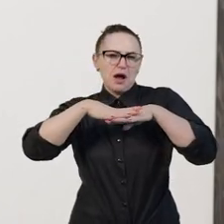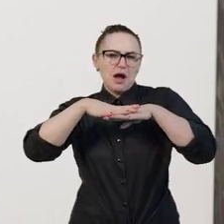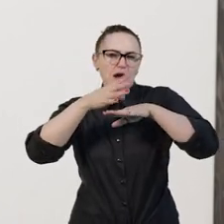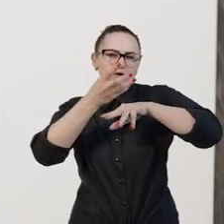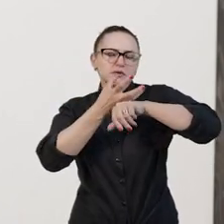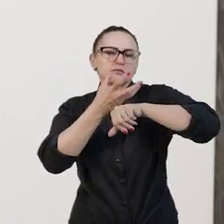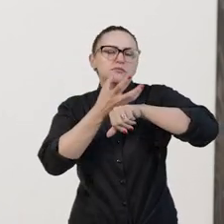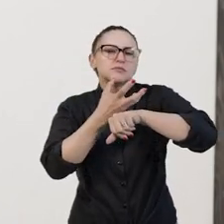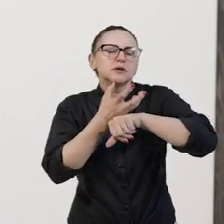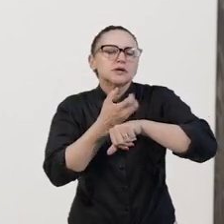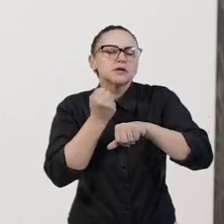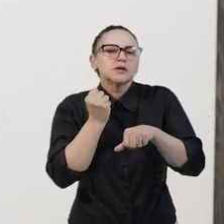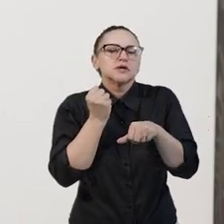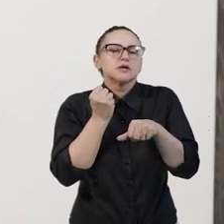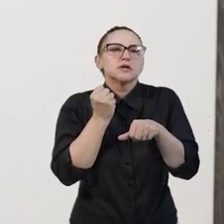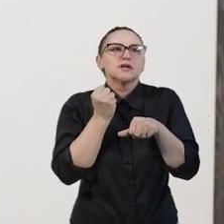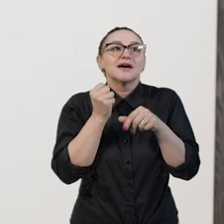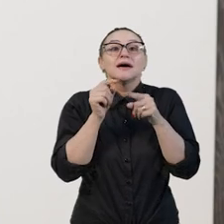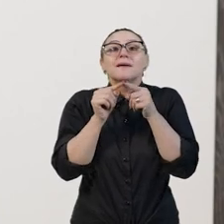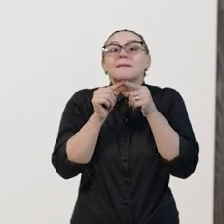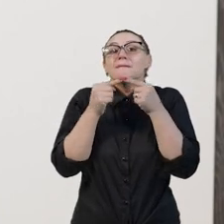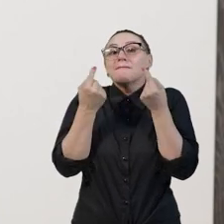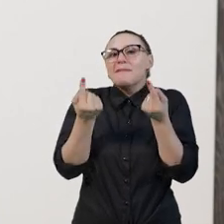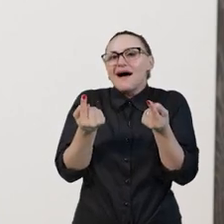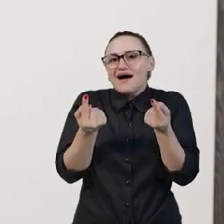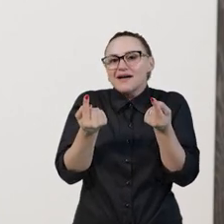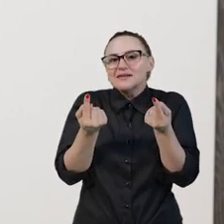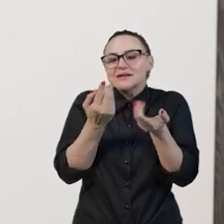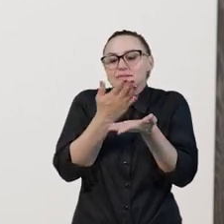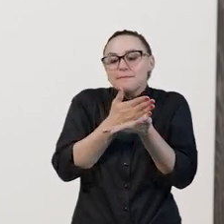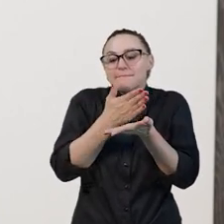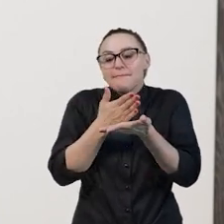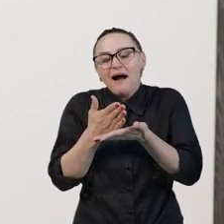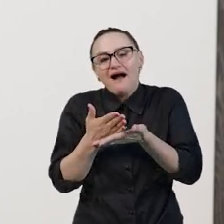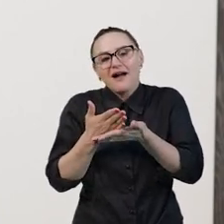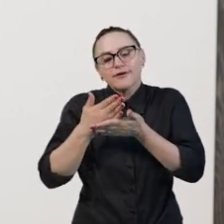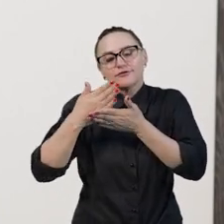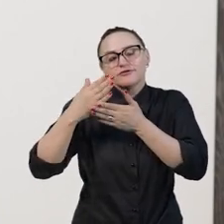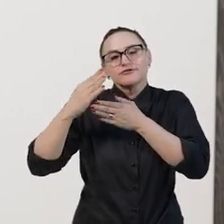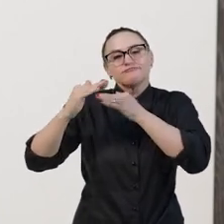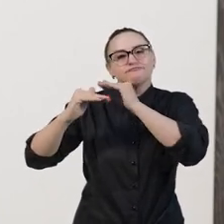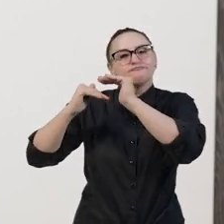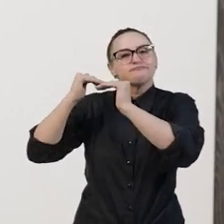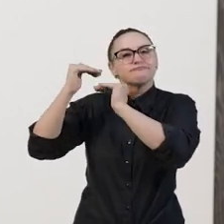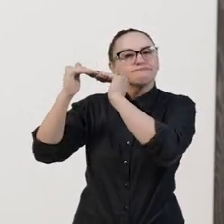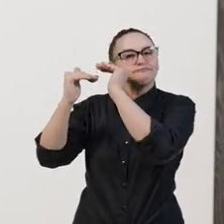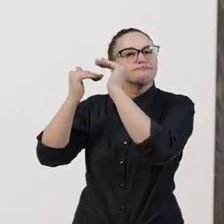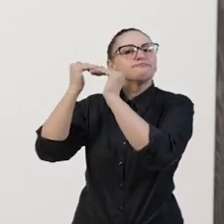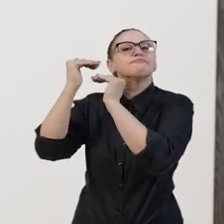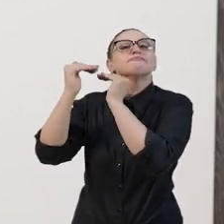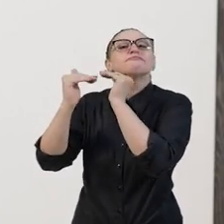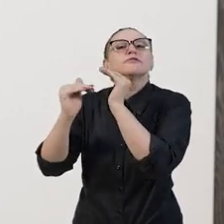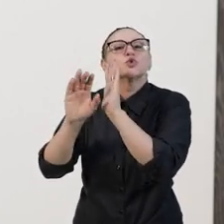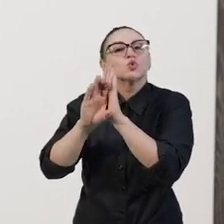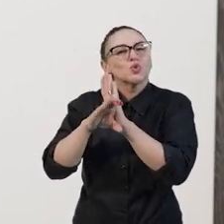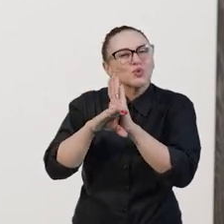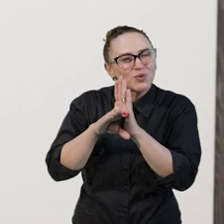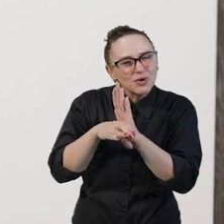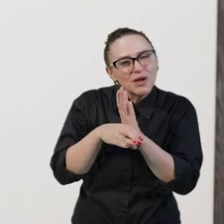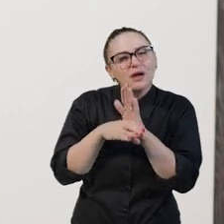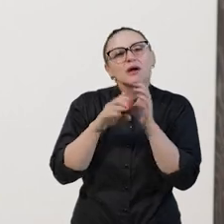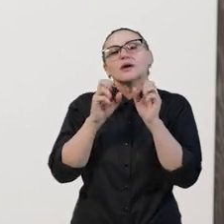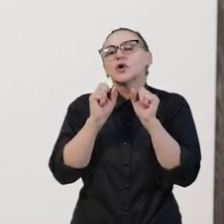na educação infantil mas é parte do desenvolvimento da criança que seus conceitos podem ser explorados